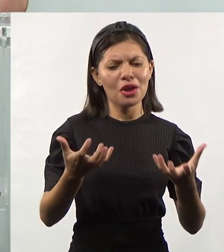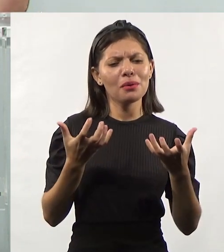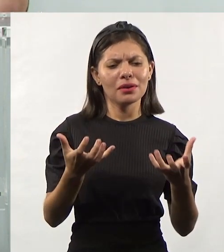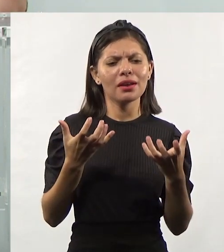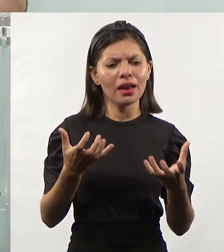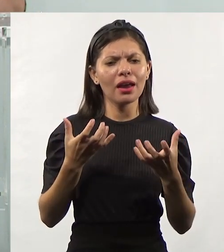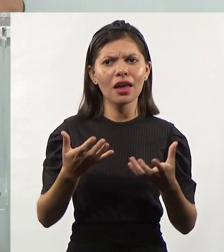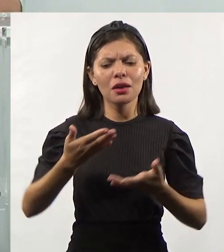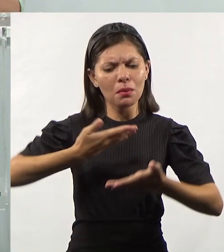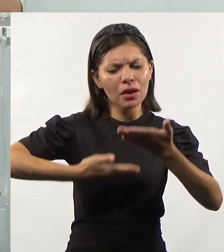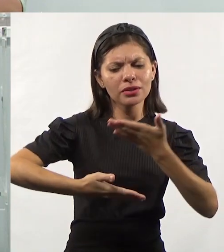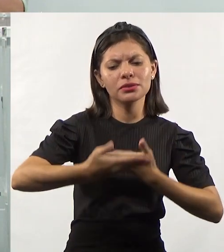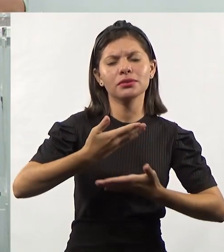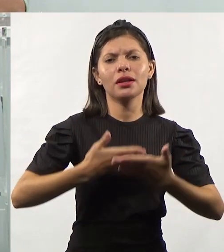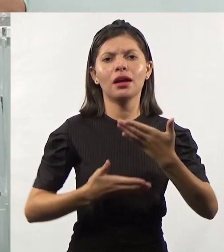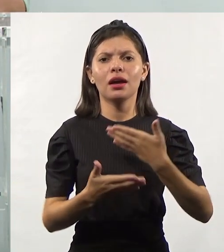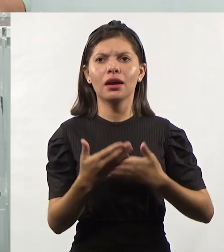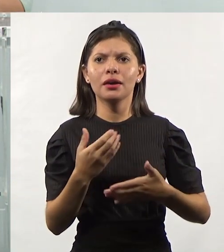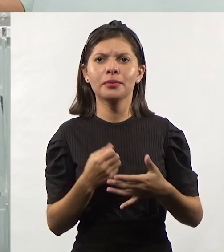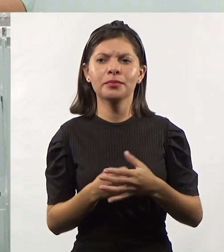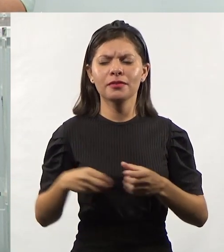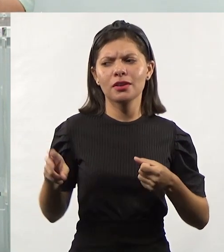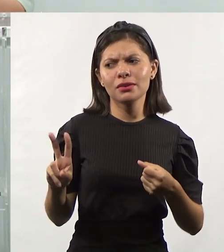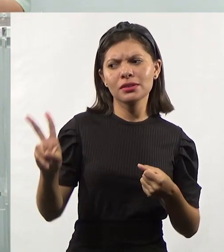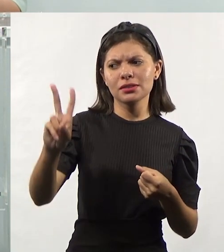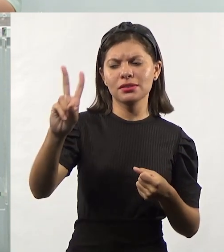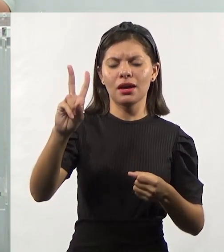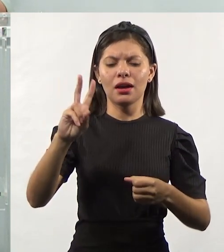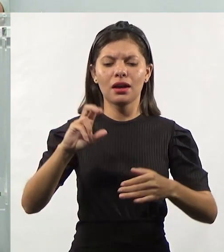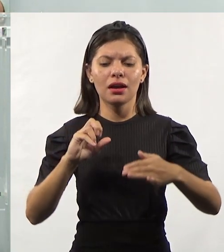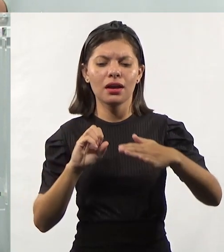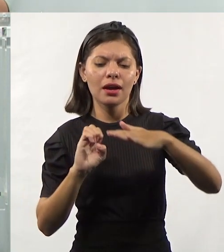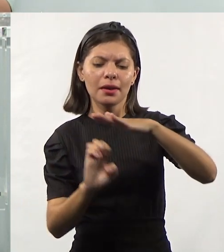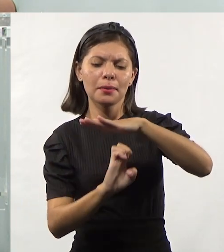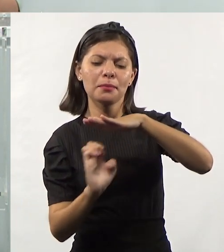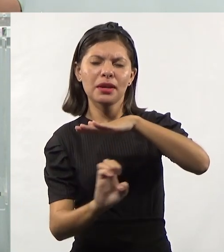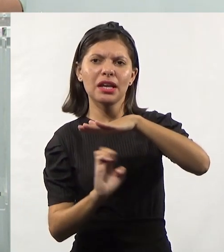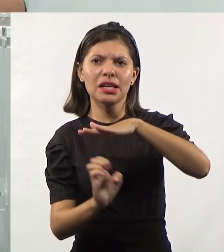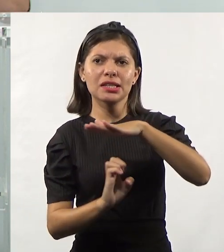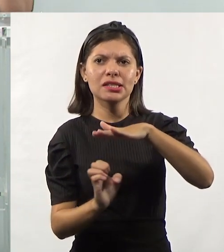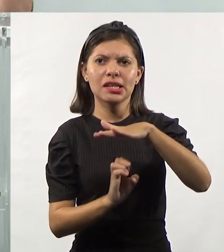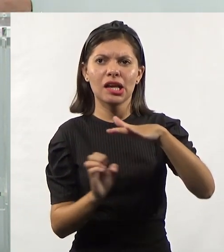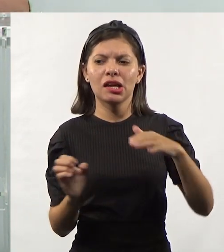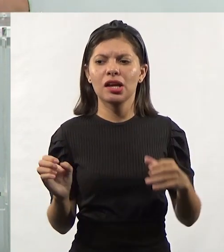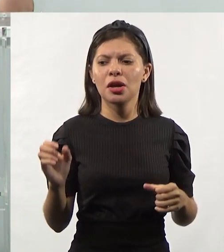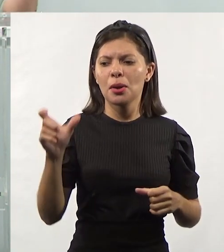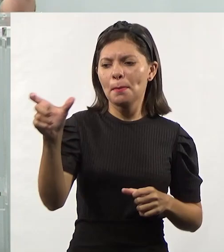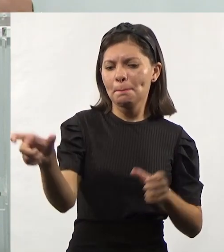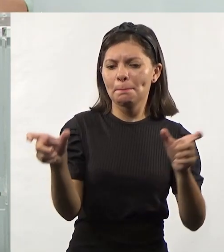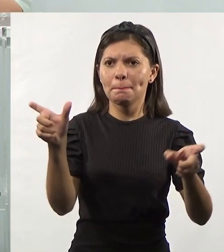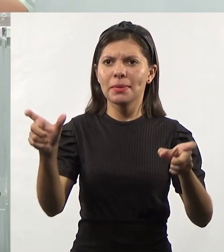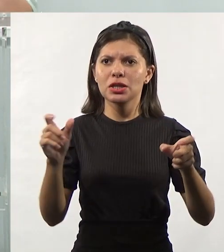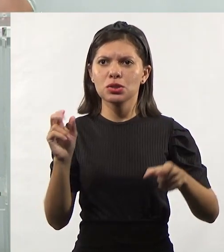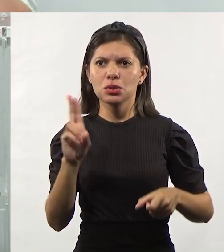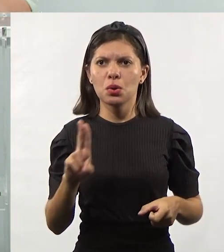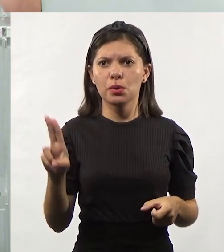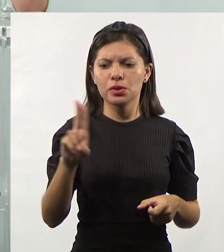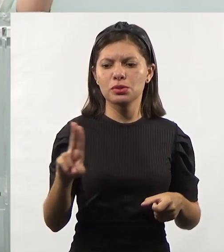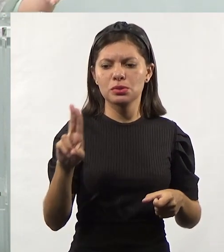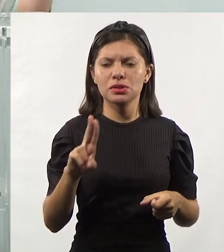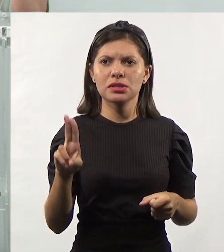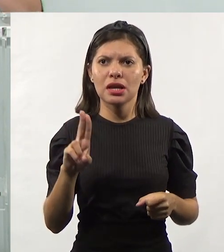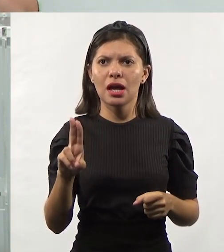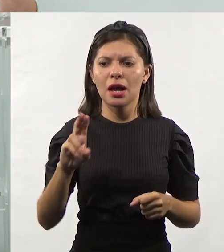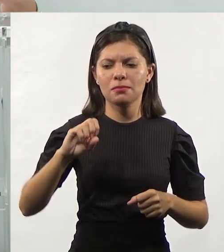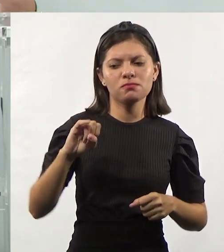colaborar, valorizar a organização, entende? Não é usar as pessoas como um recurso, né? um